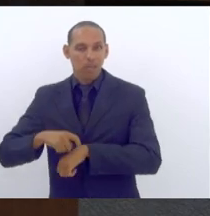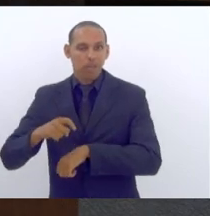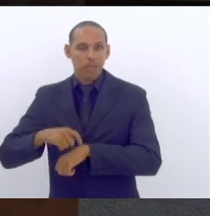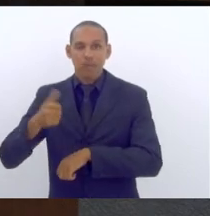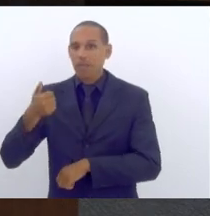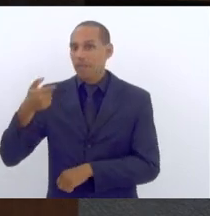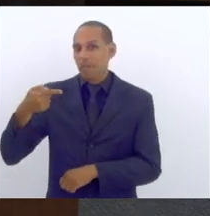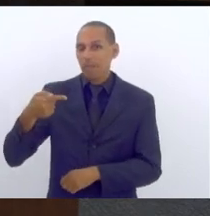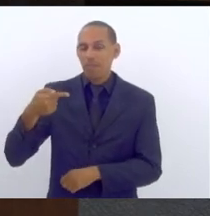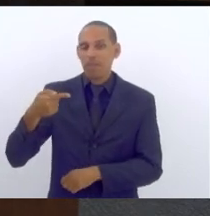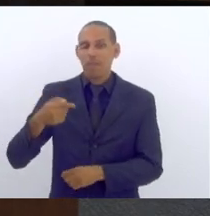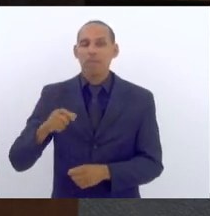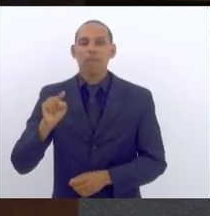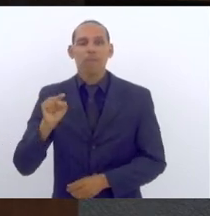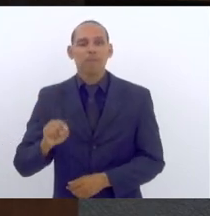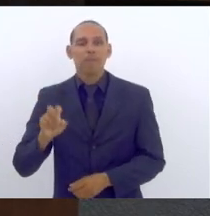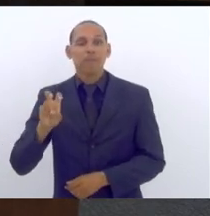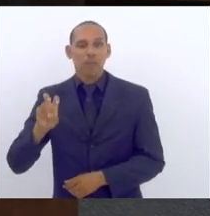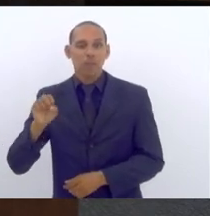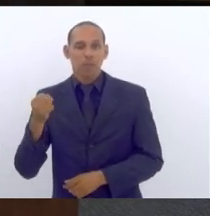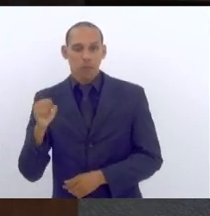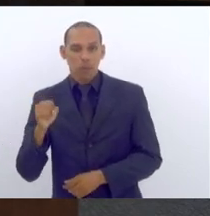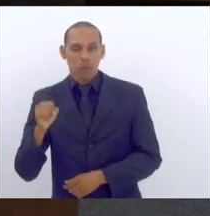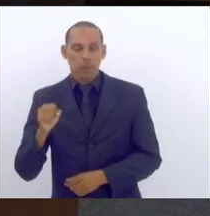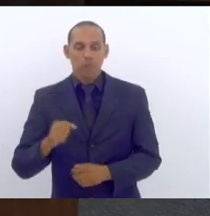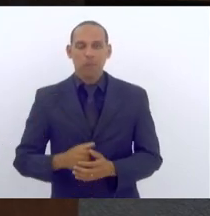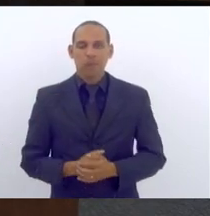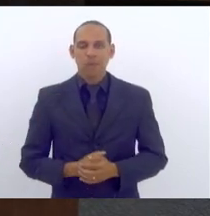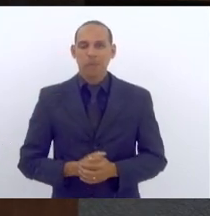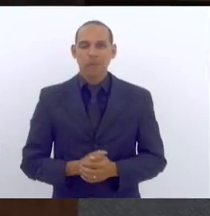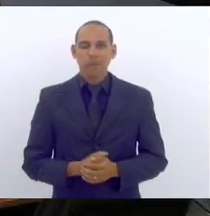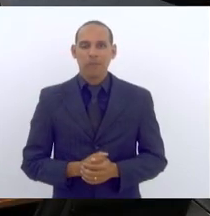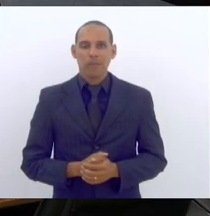17 horas e 58 minutos